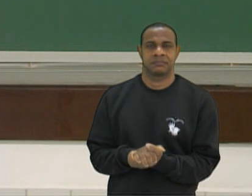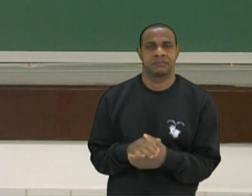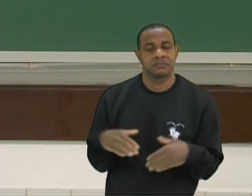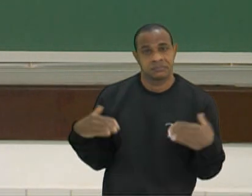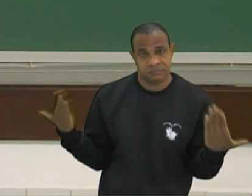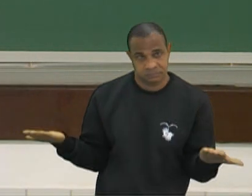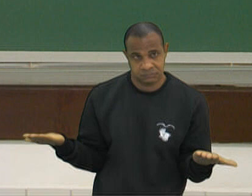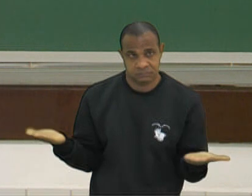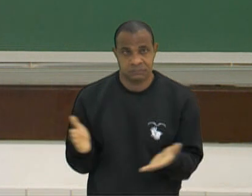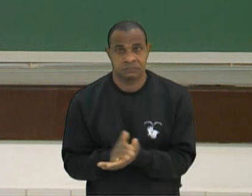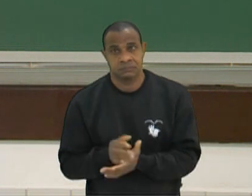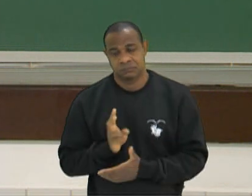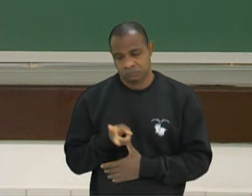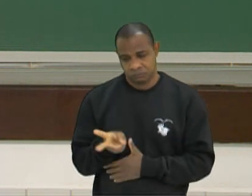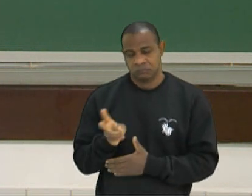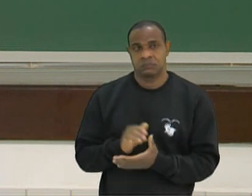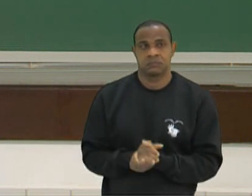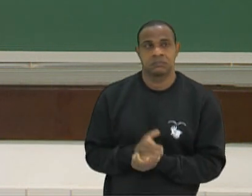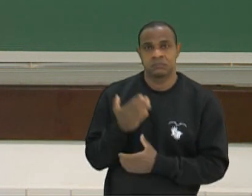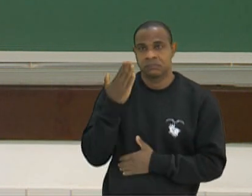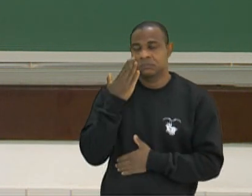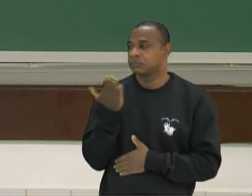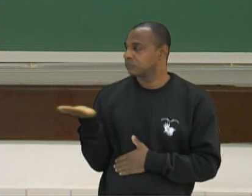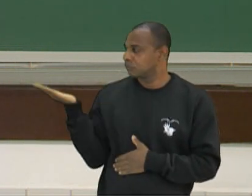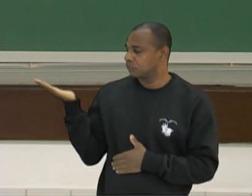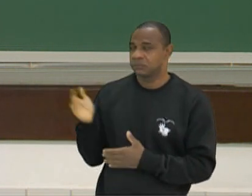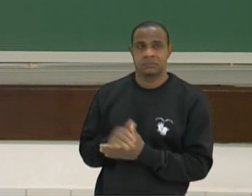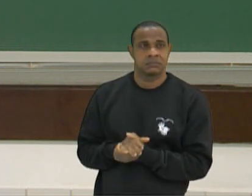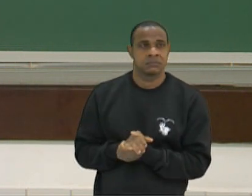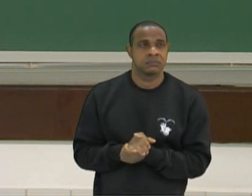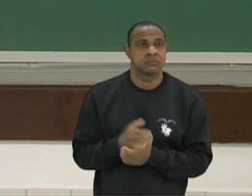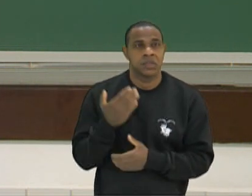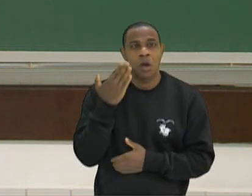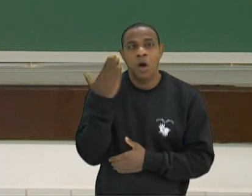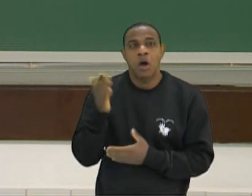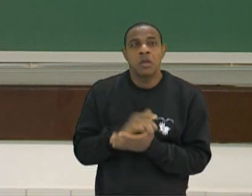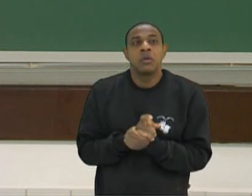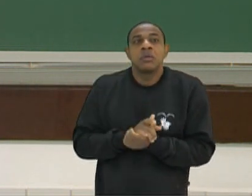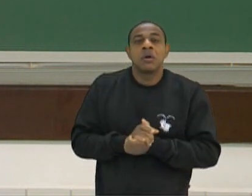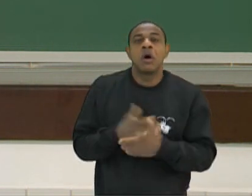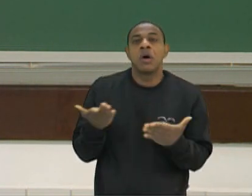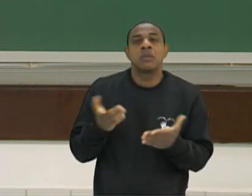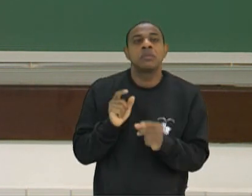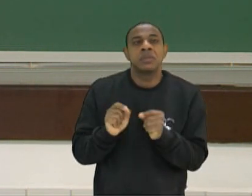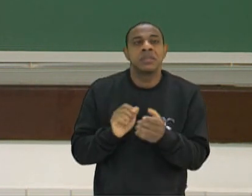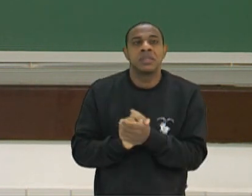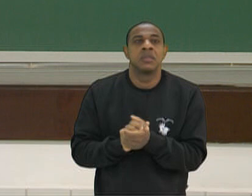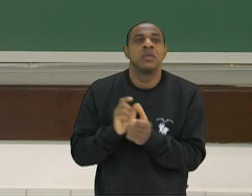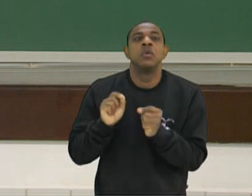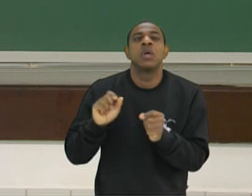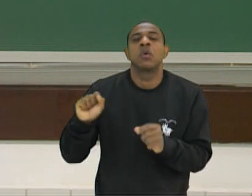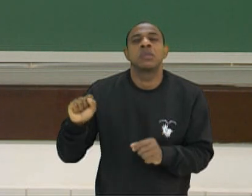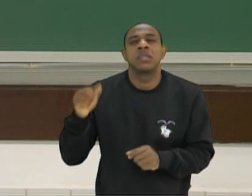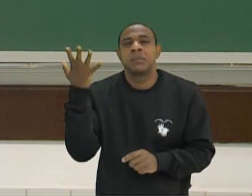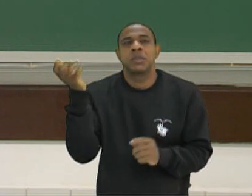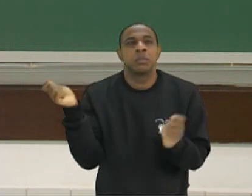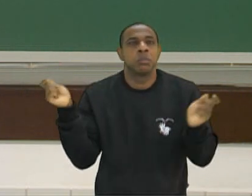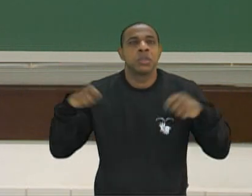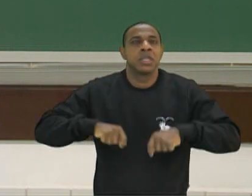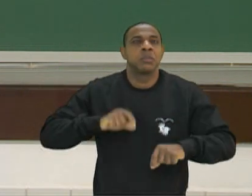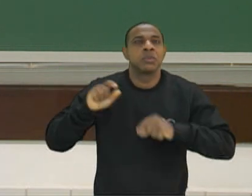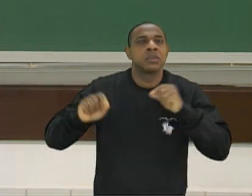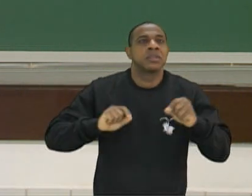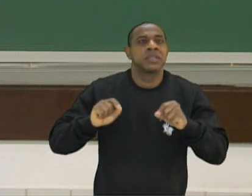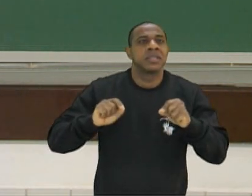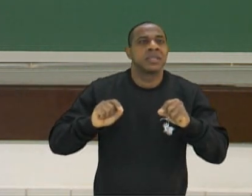Dando sequência, então, querido estudante, me acompanhe na tela novamente. Olha os princípios que ele está pedindo que podemos adequar com o estudo